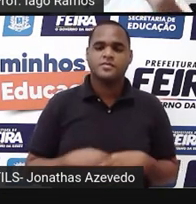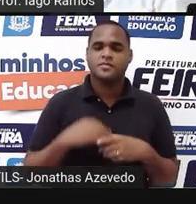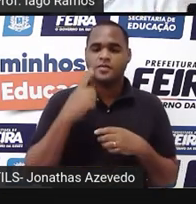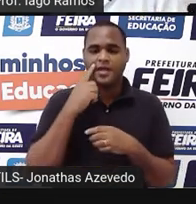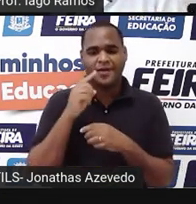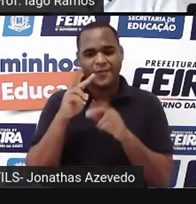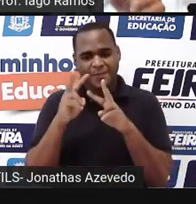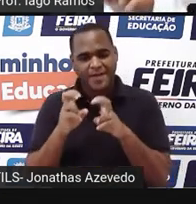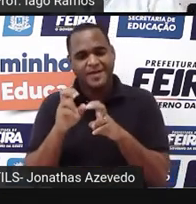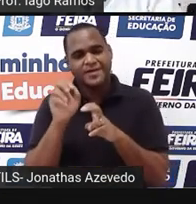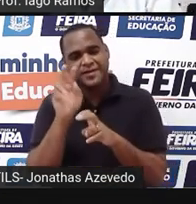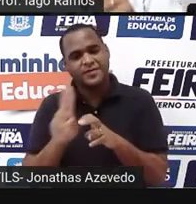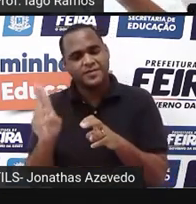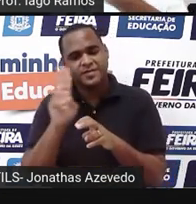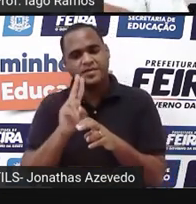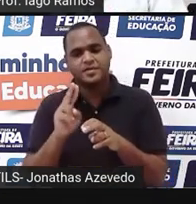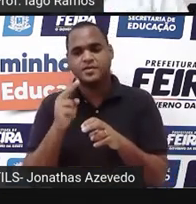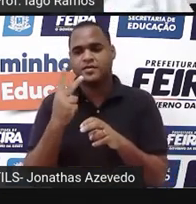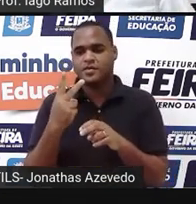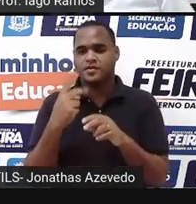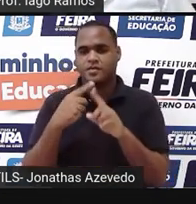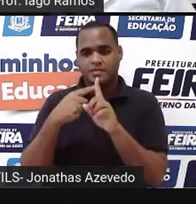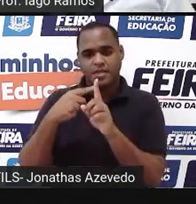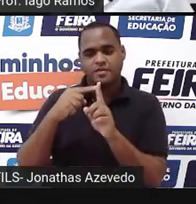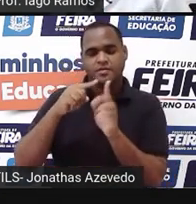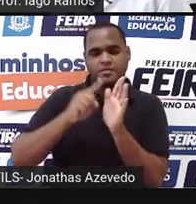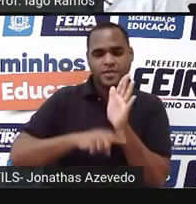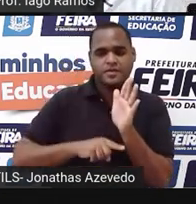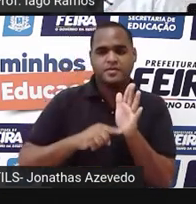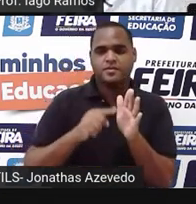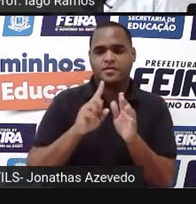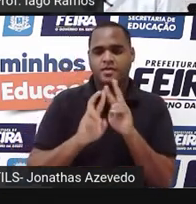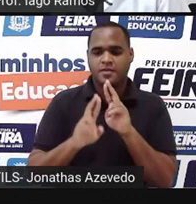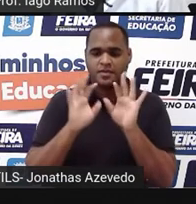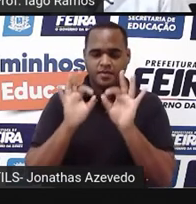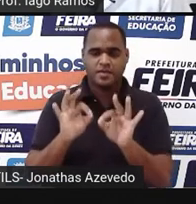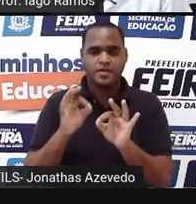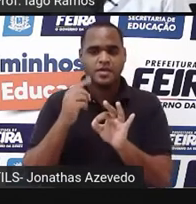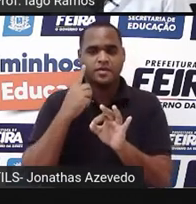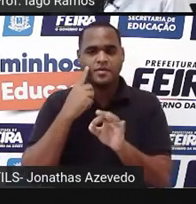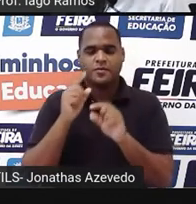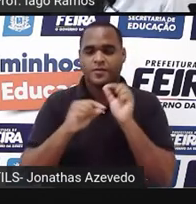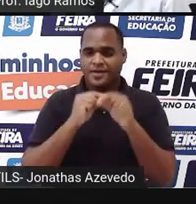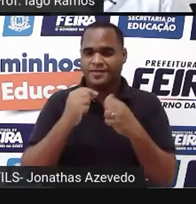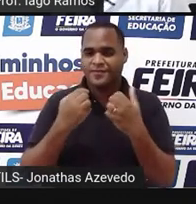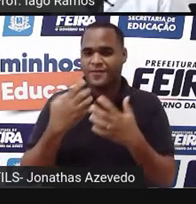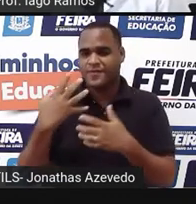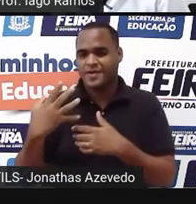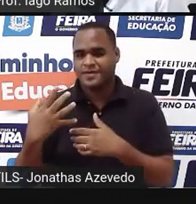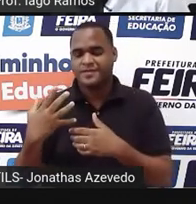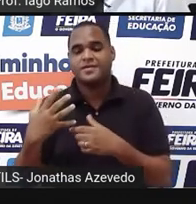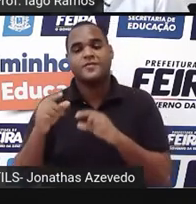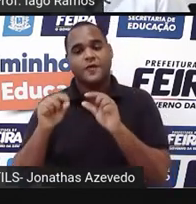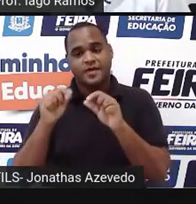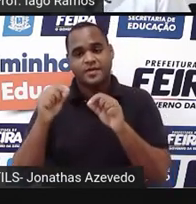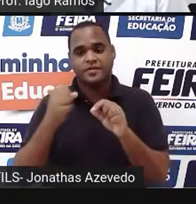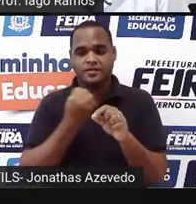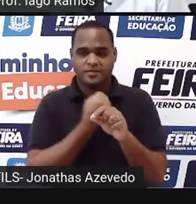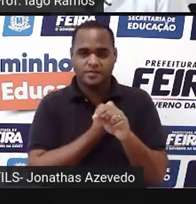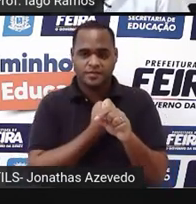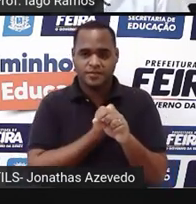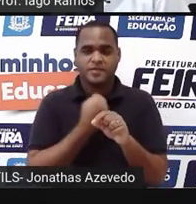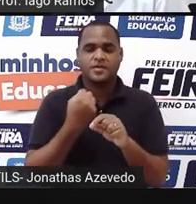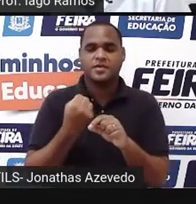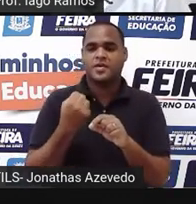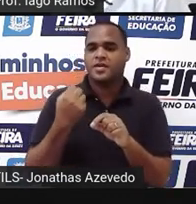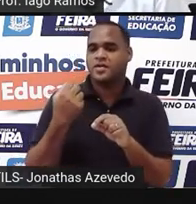fica 2 mais o resultado da raiz quadrada de 4, ou seja, um número que vezes ele mesmo é